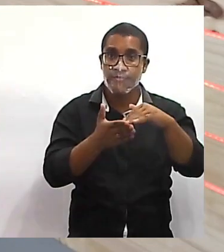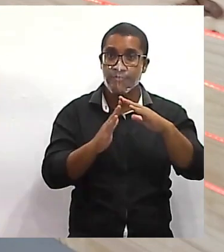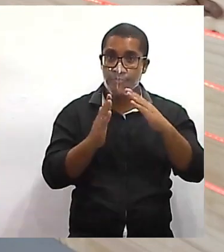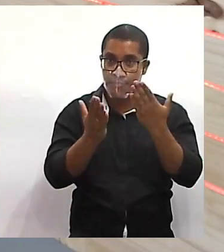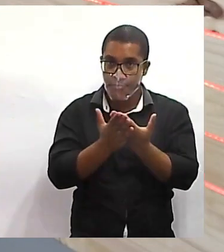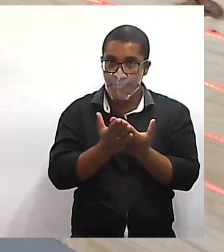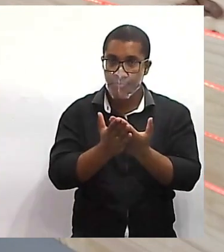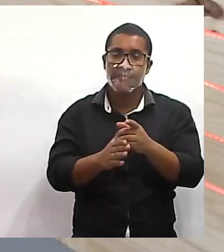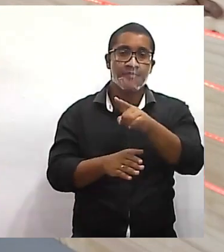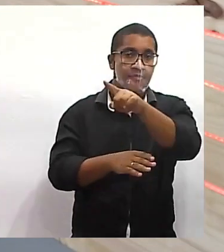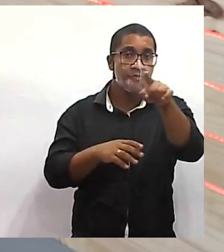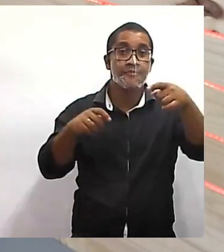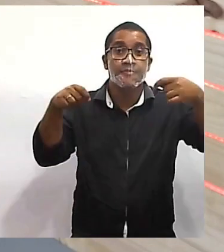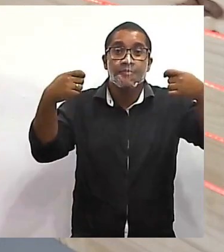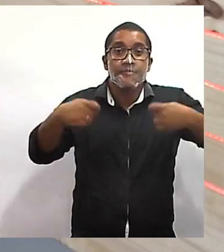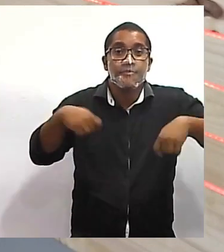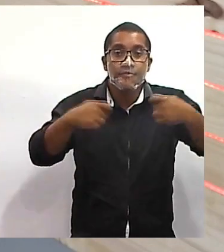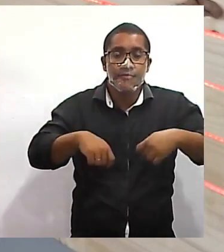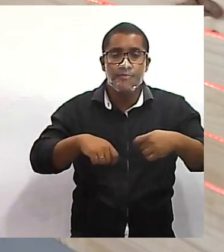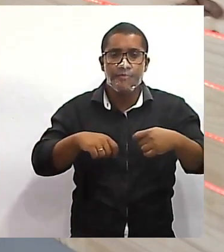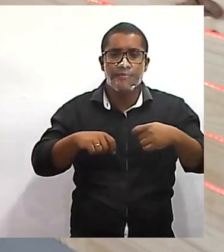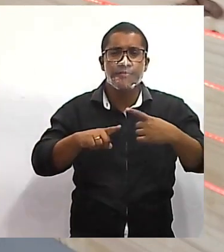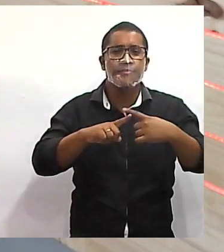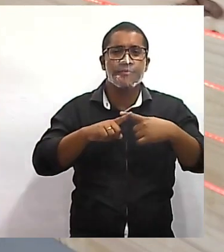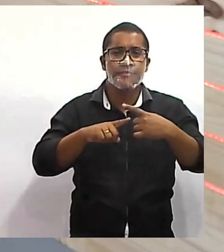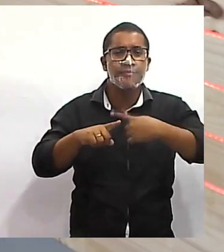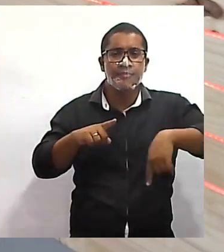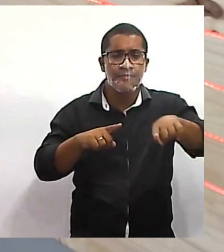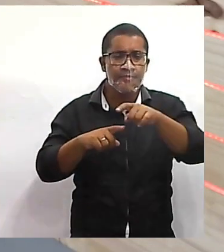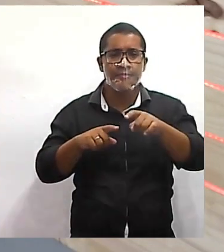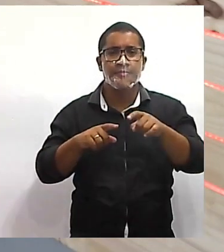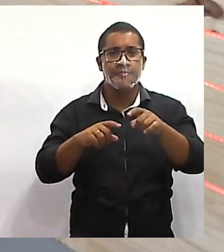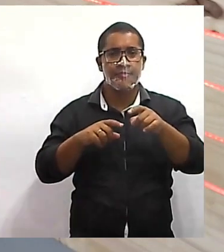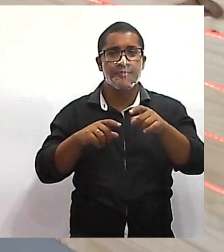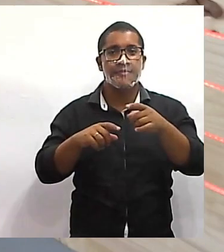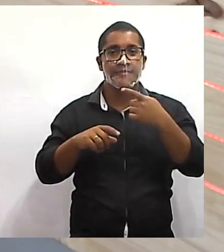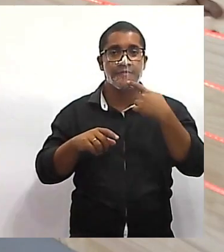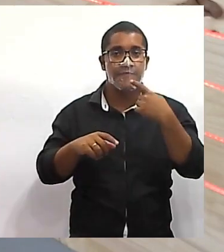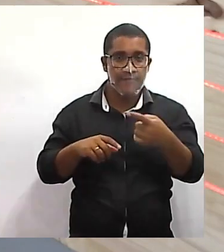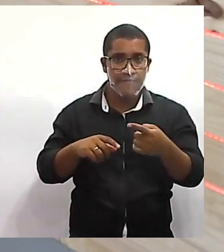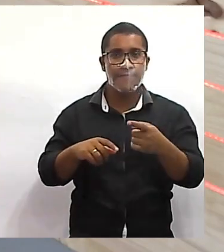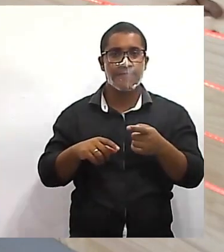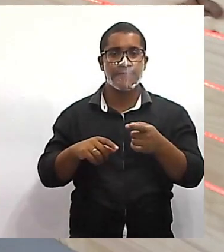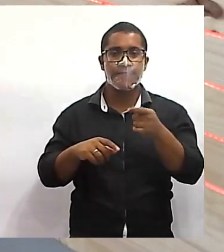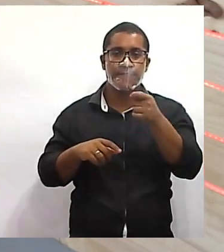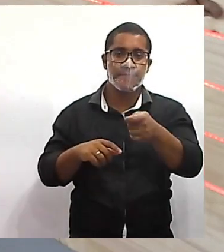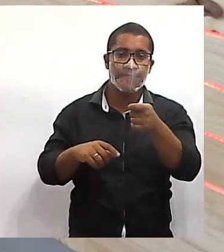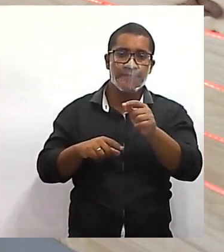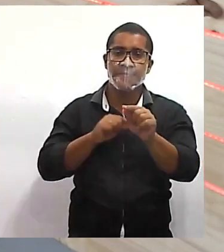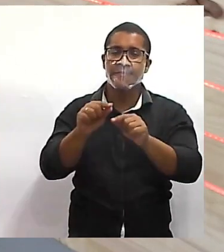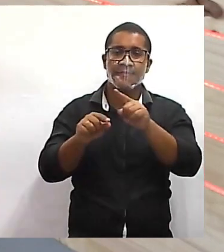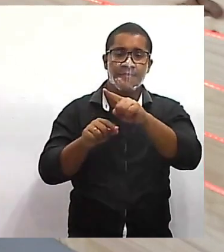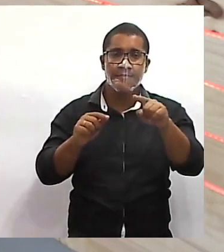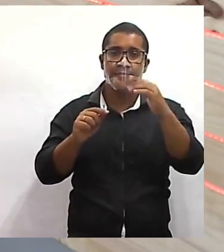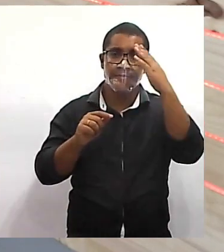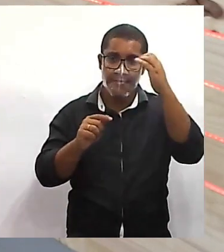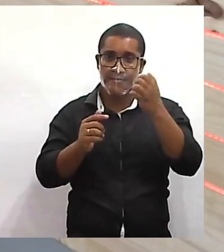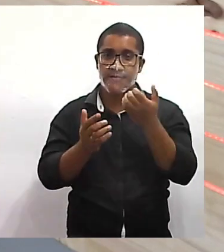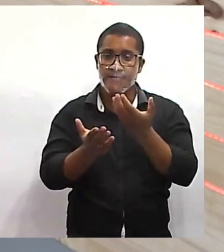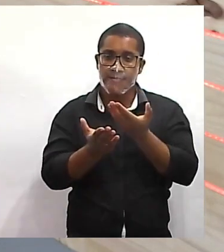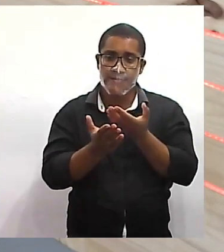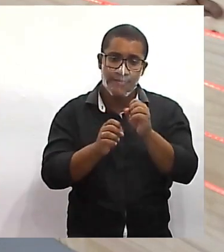escolares, precisam... Por que a gente insiste que vocês saibam sobre a história da educação, saibam